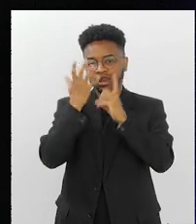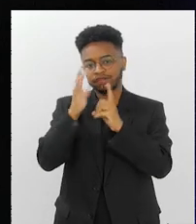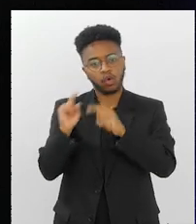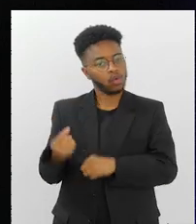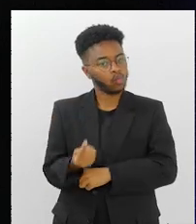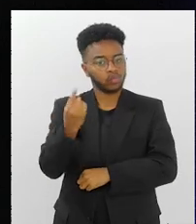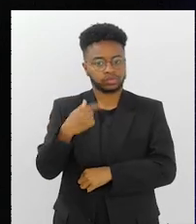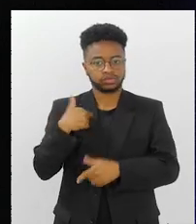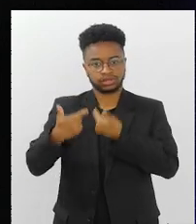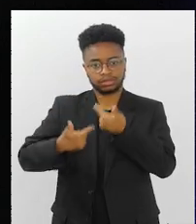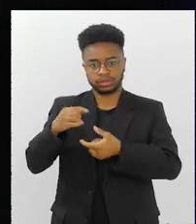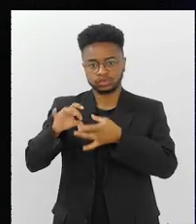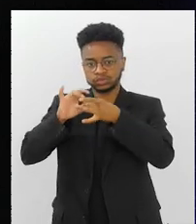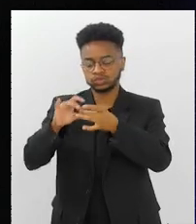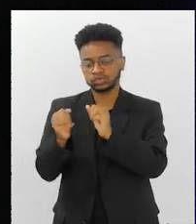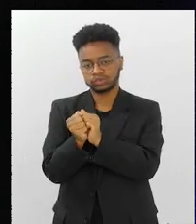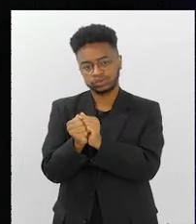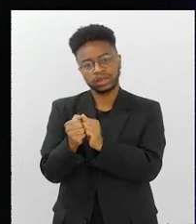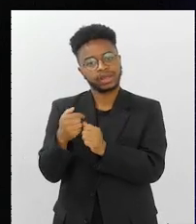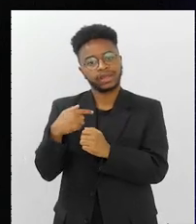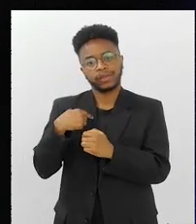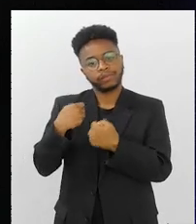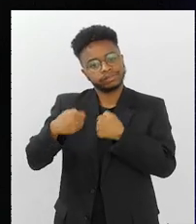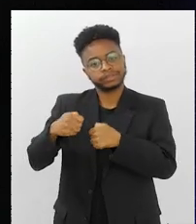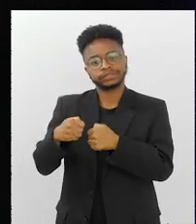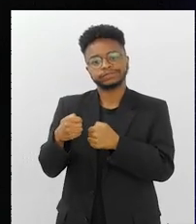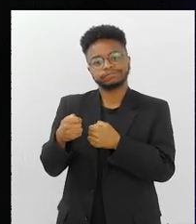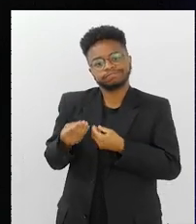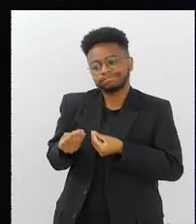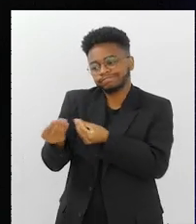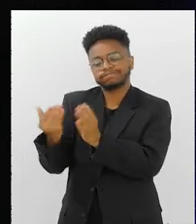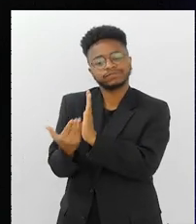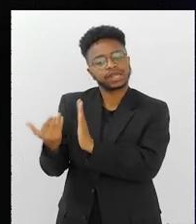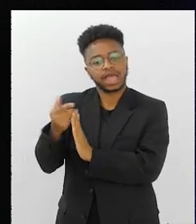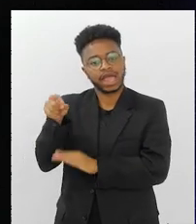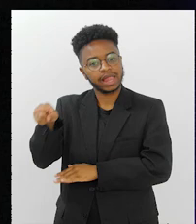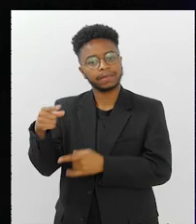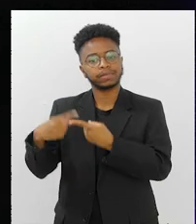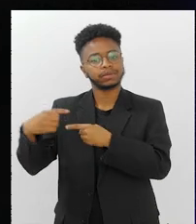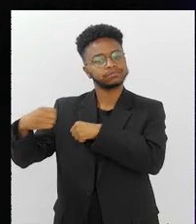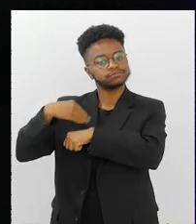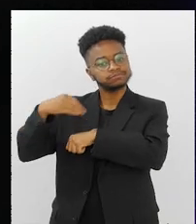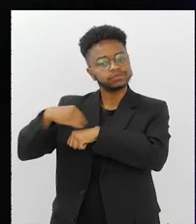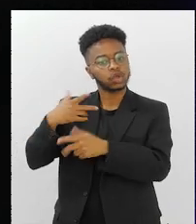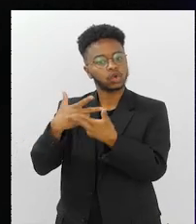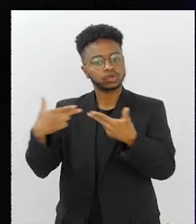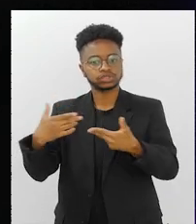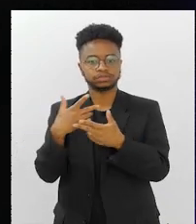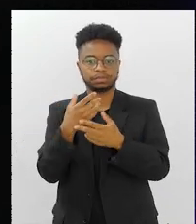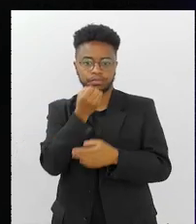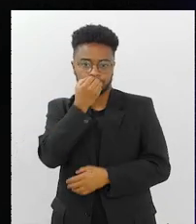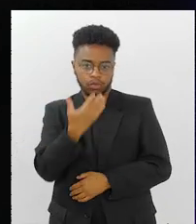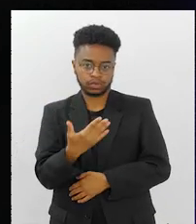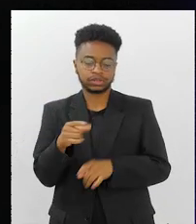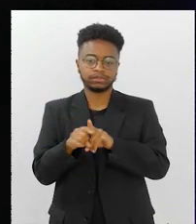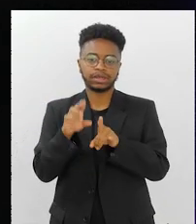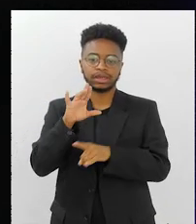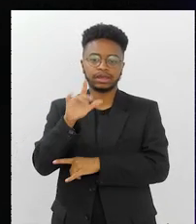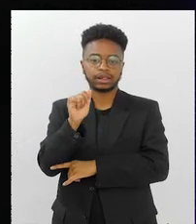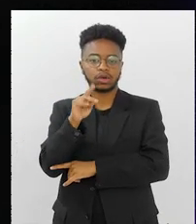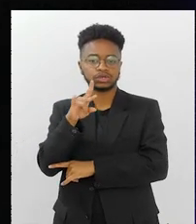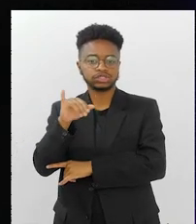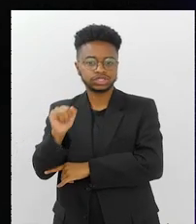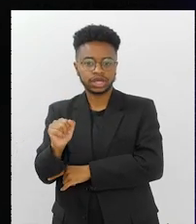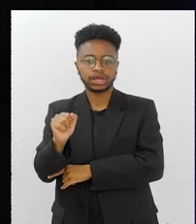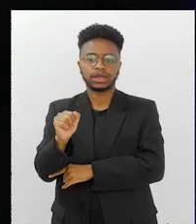carnaval foi a única coreógrafa que eu trabalhei e eu devo muita coisa a ela eh eu aprendi muitas coisas boas com elaa eh a